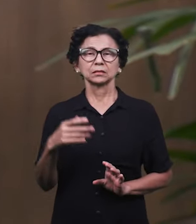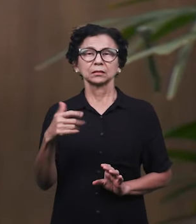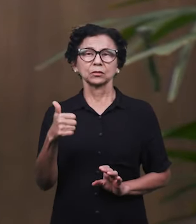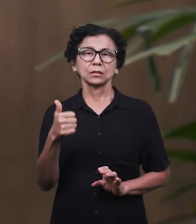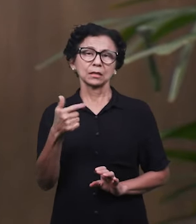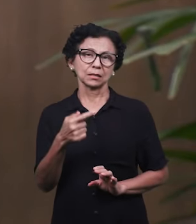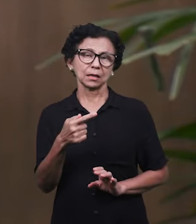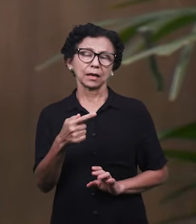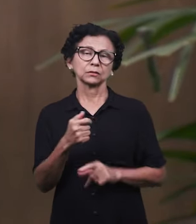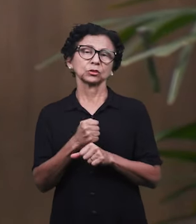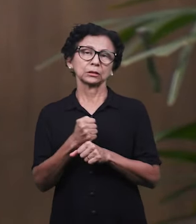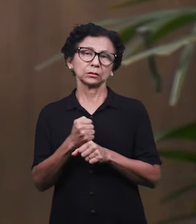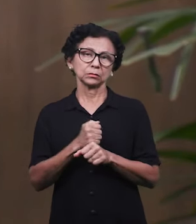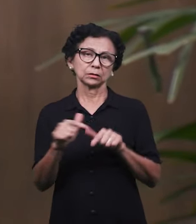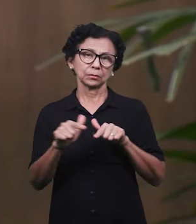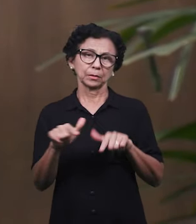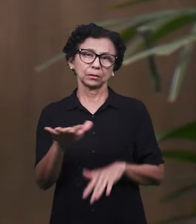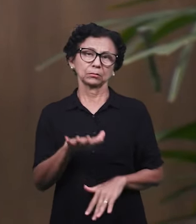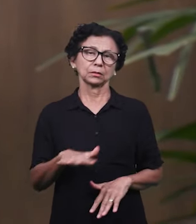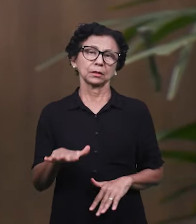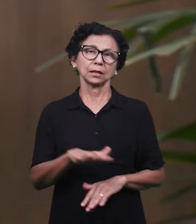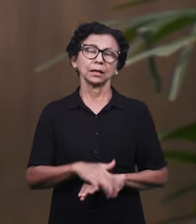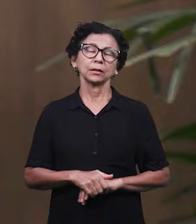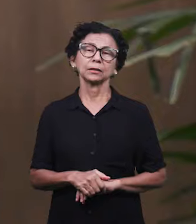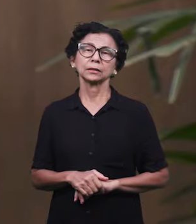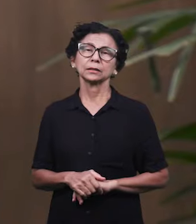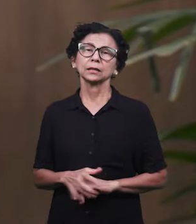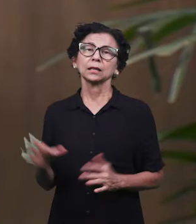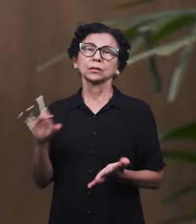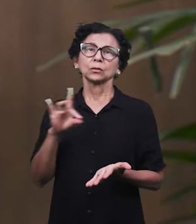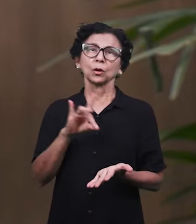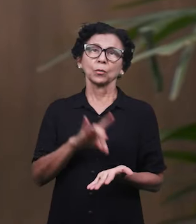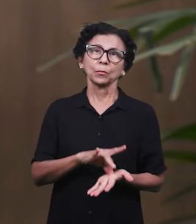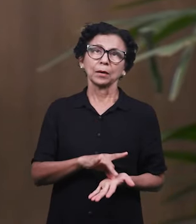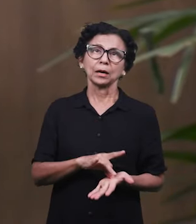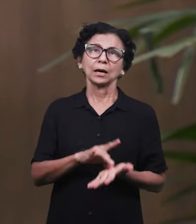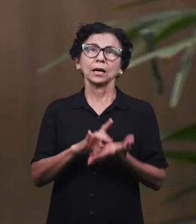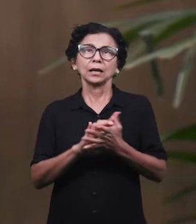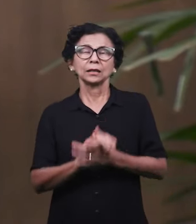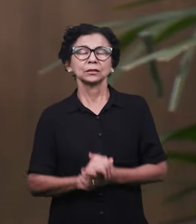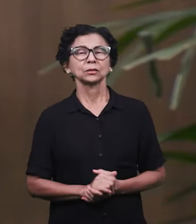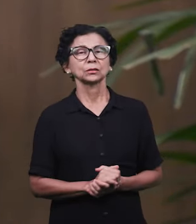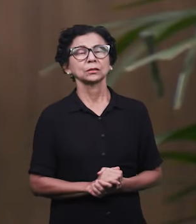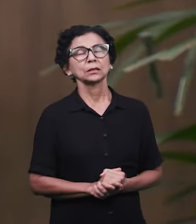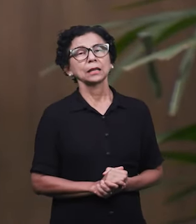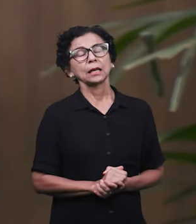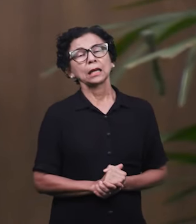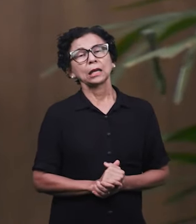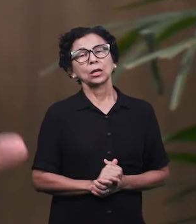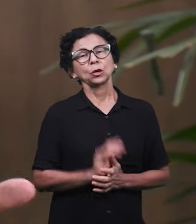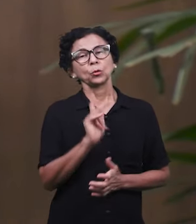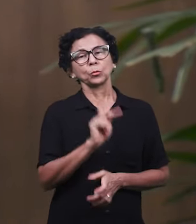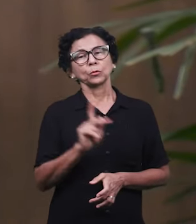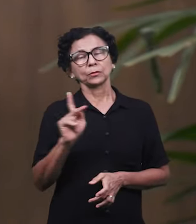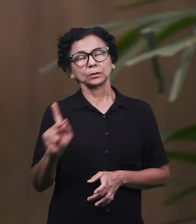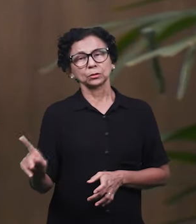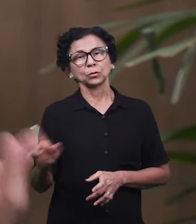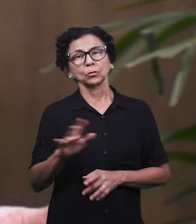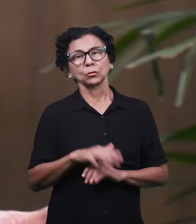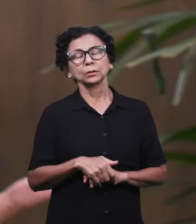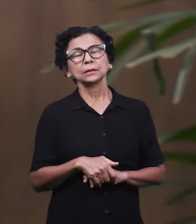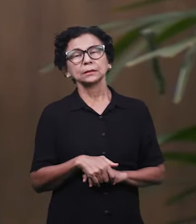17 anos. E atualmente, no meu campo profissional, eu trabalho com formação continuada de professores. Eu sou vinculado à